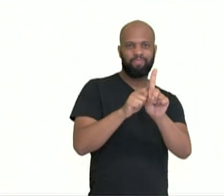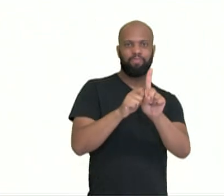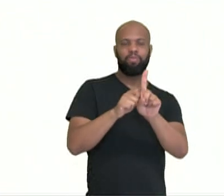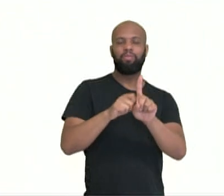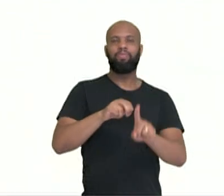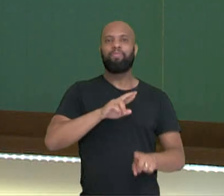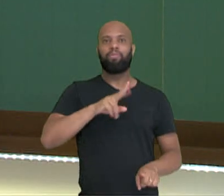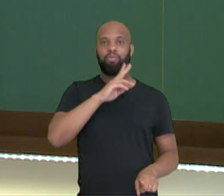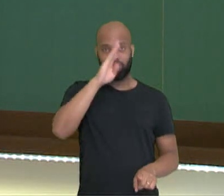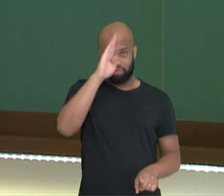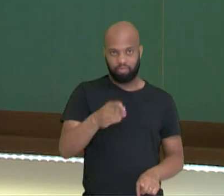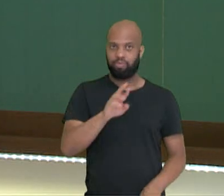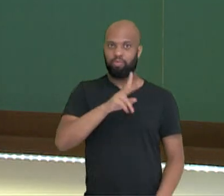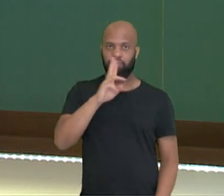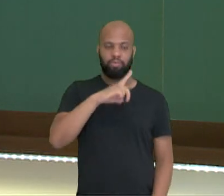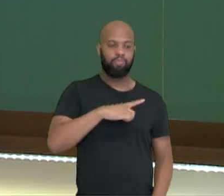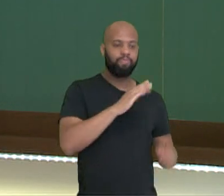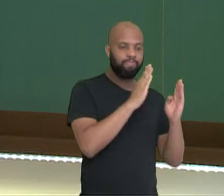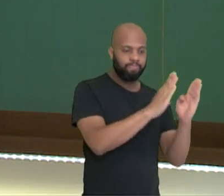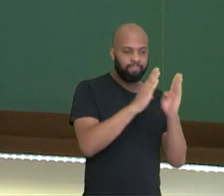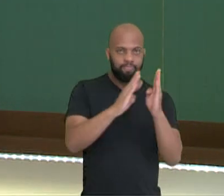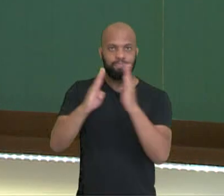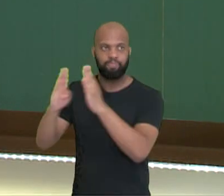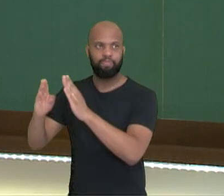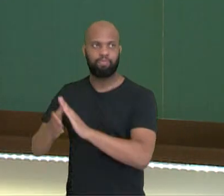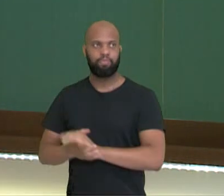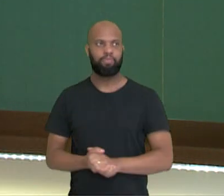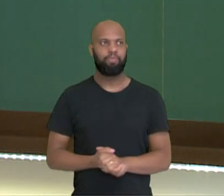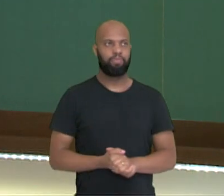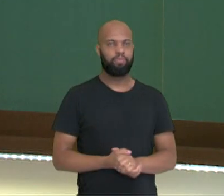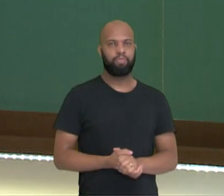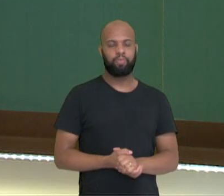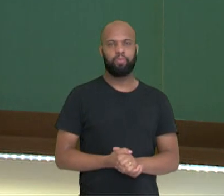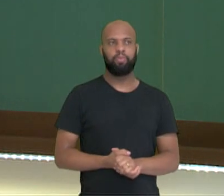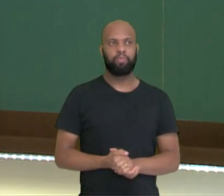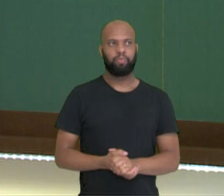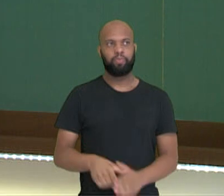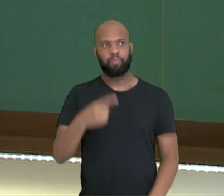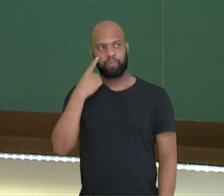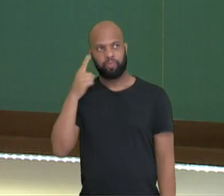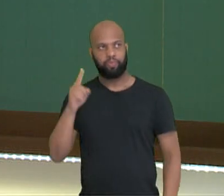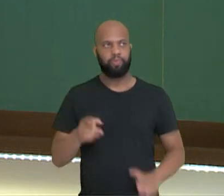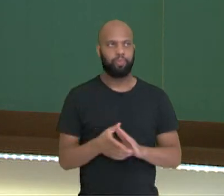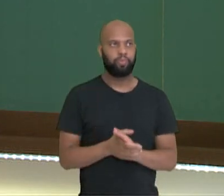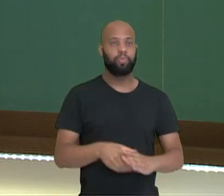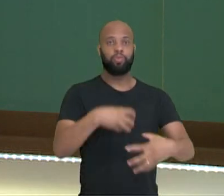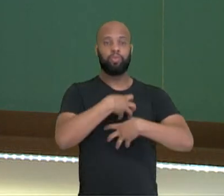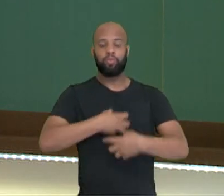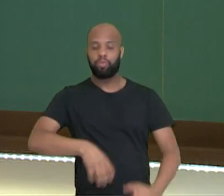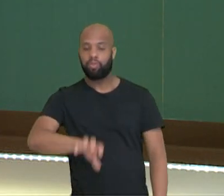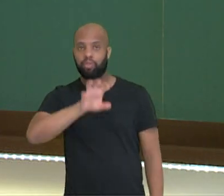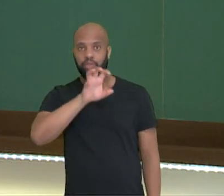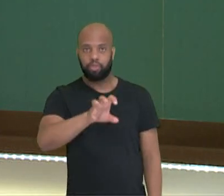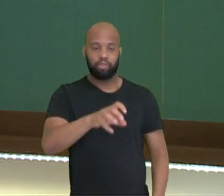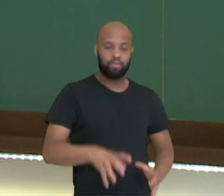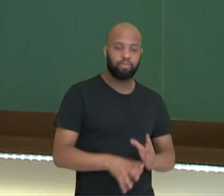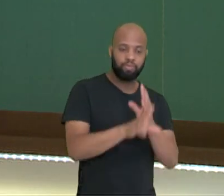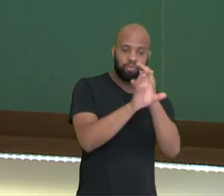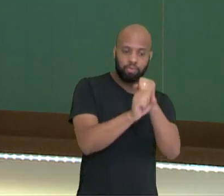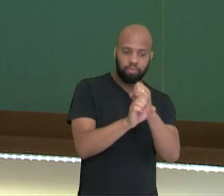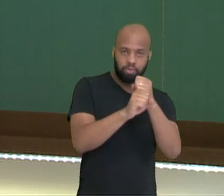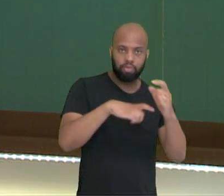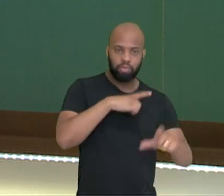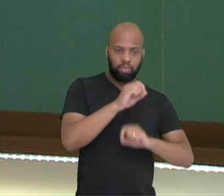vez só, você tem que colocar cada aumento de uma vez, ok? Vamos dar uma olhada aqui, ó. Essa forma de cálculo considera que um aumento